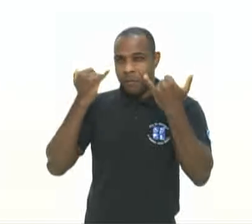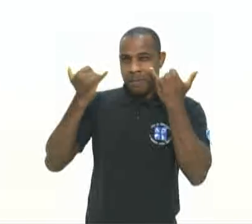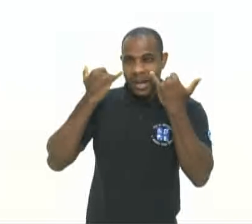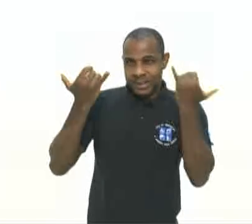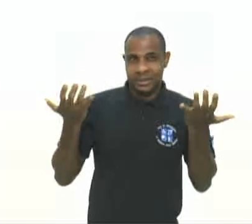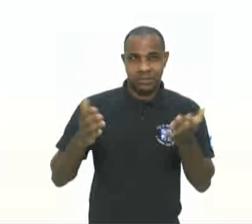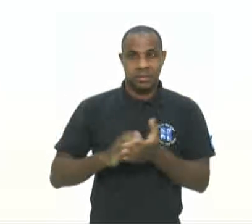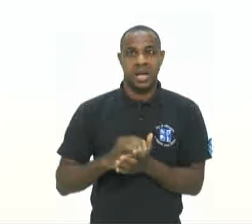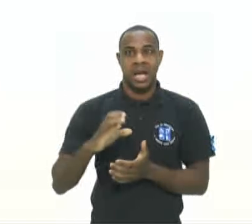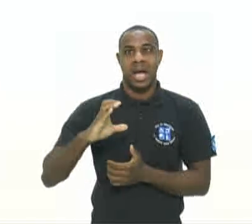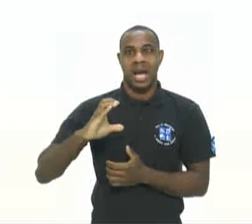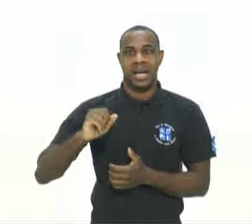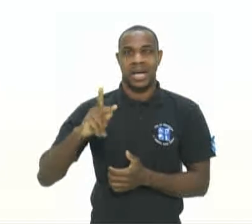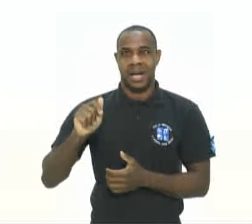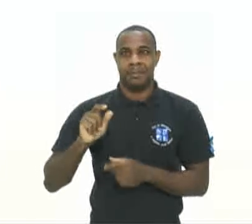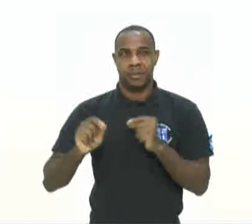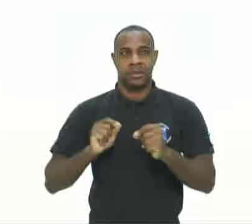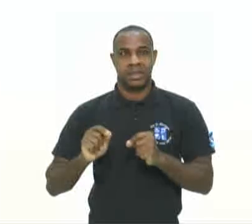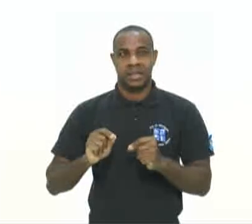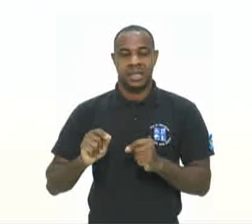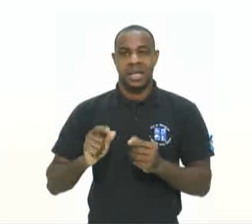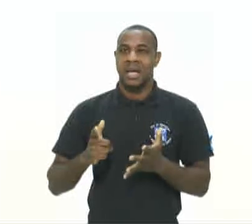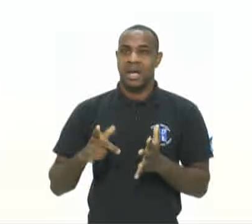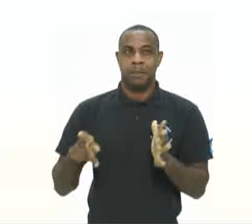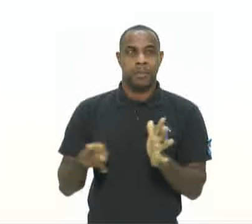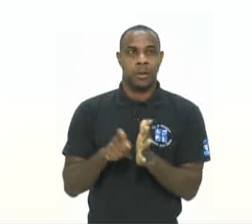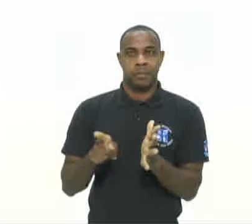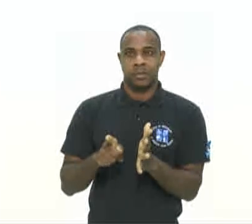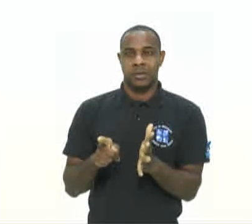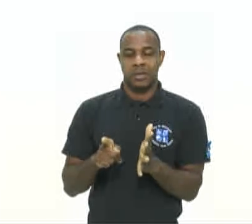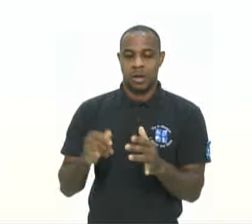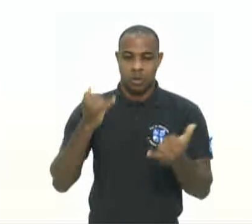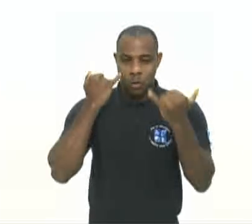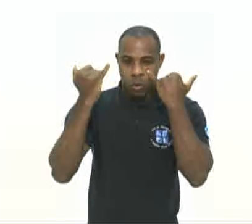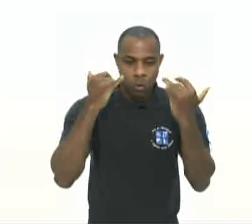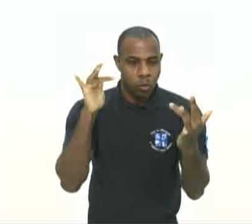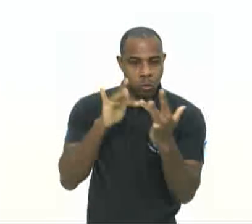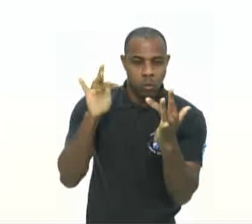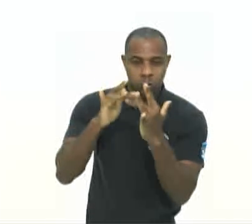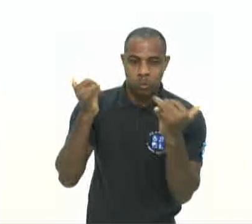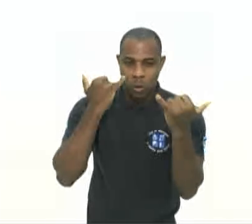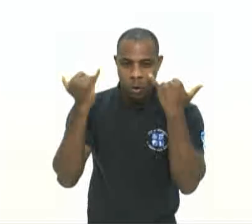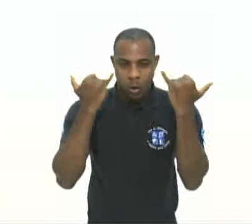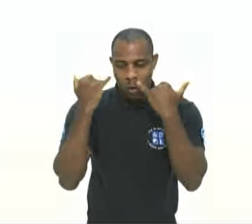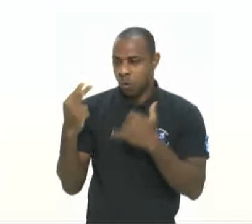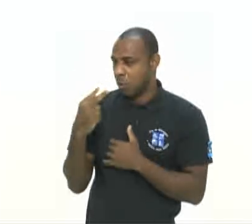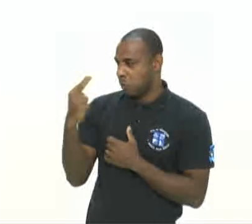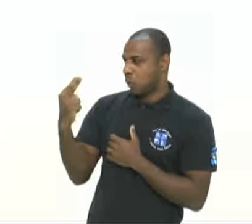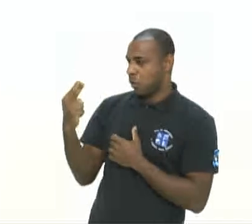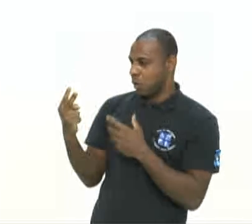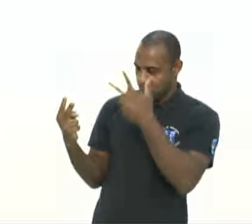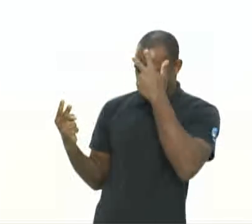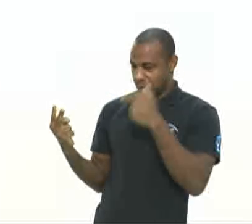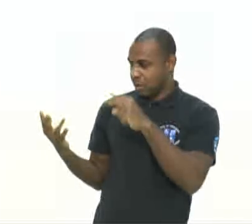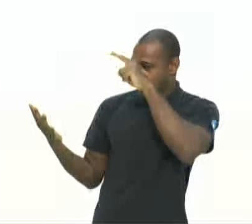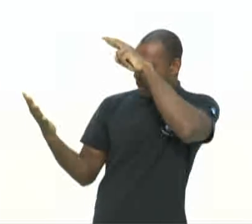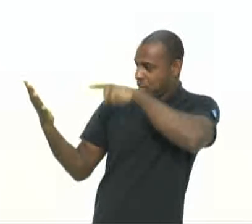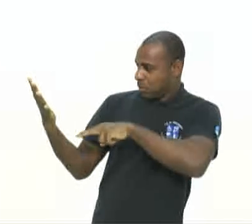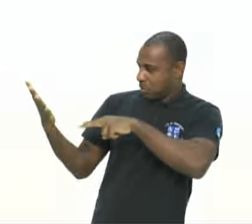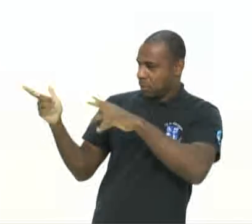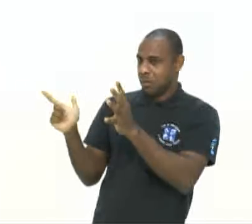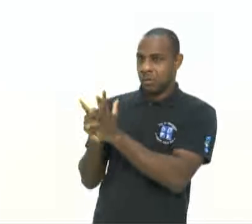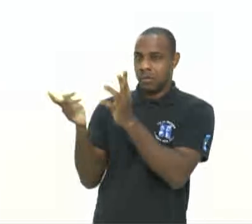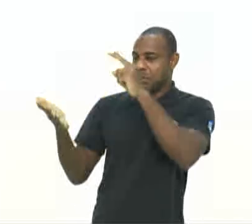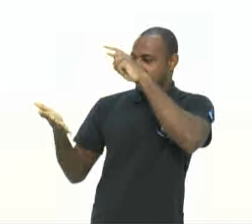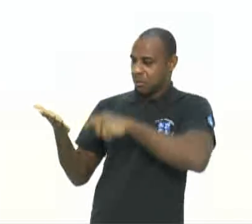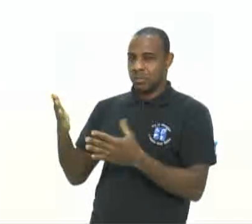capa seria o aporte físico para o primeiro contato entre o leitor, jornal ou